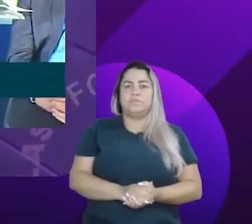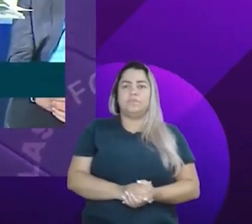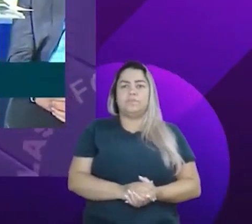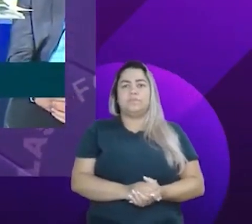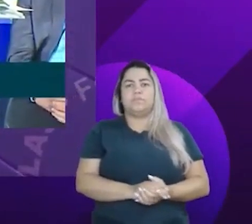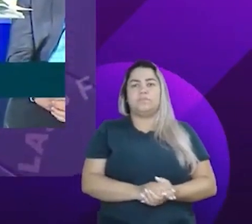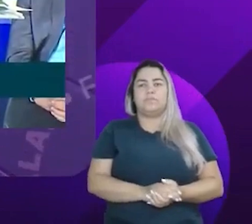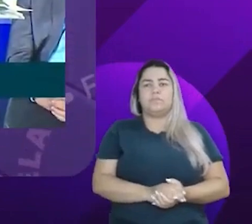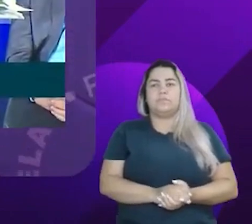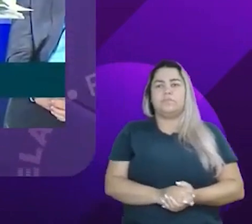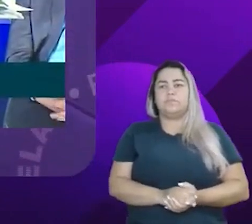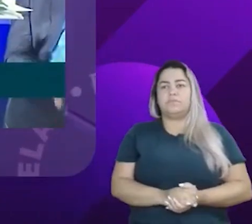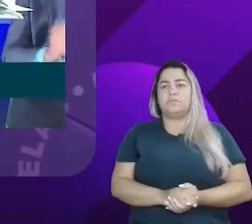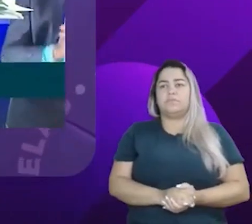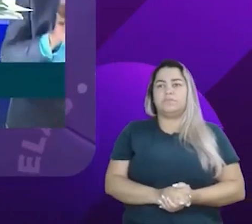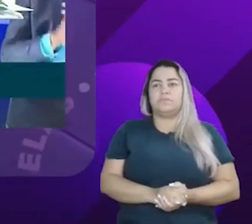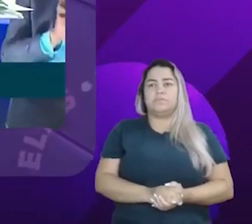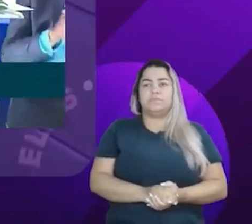fortes.